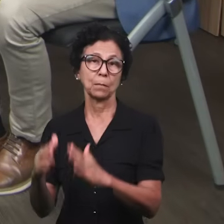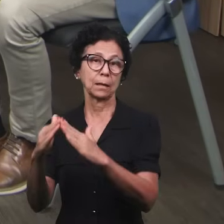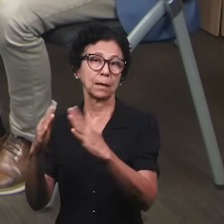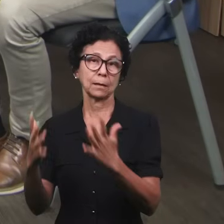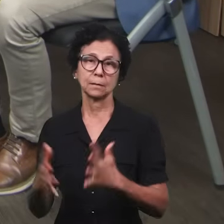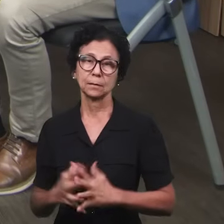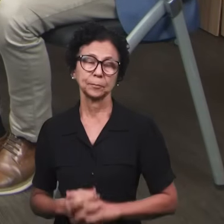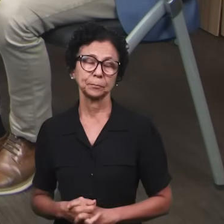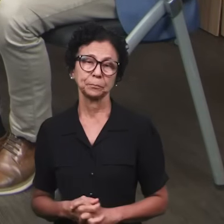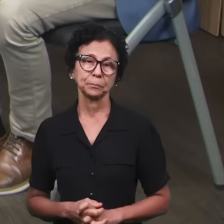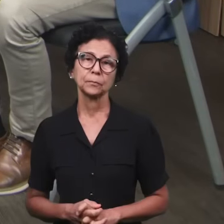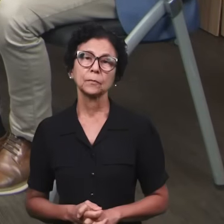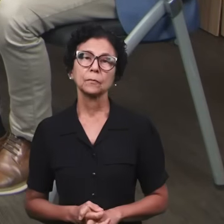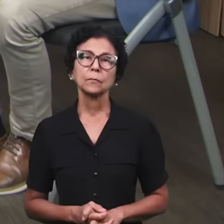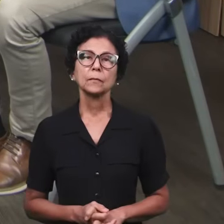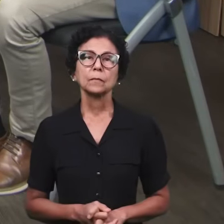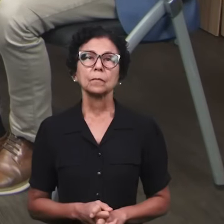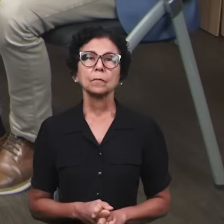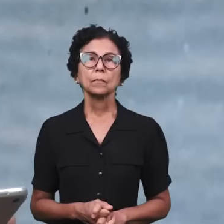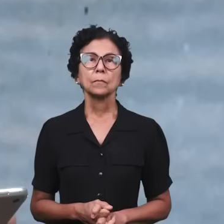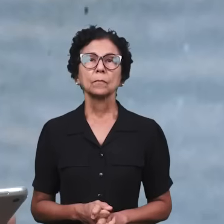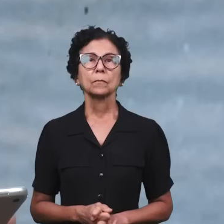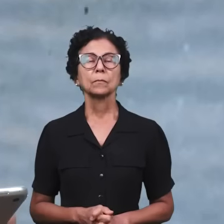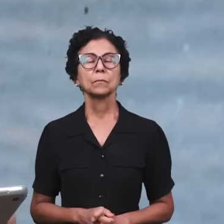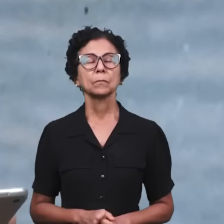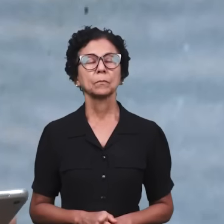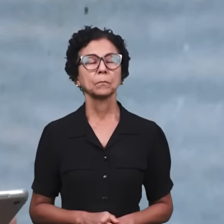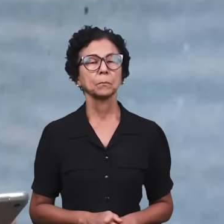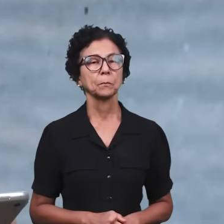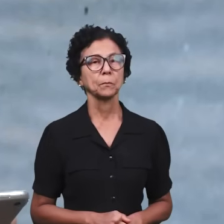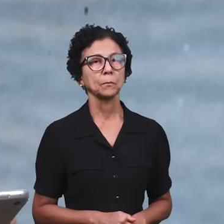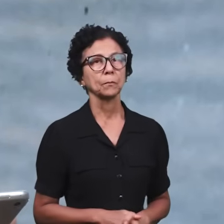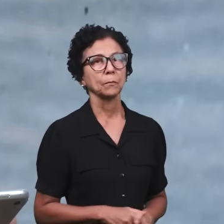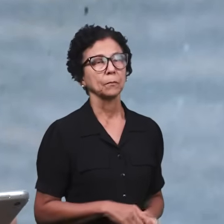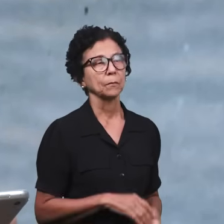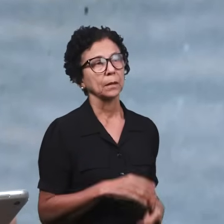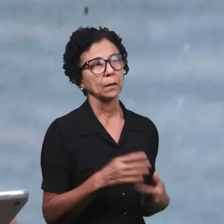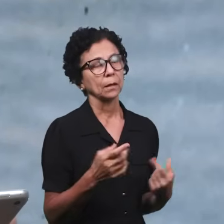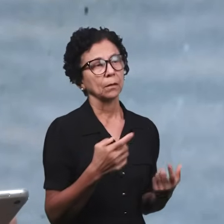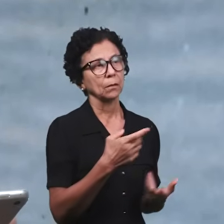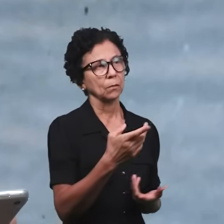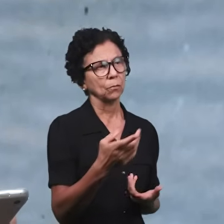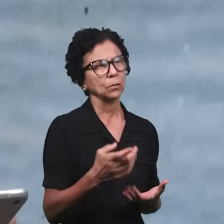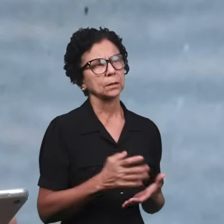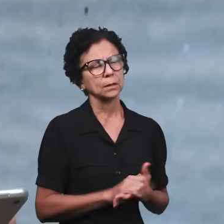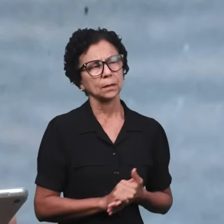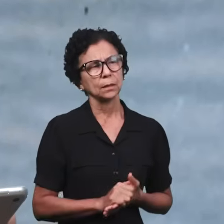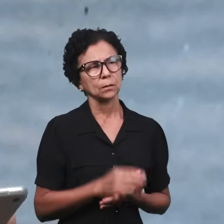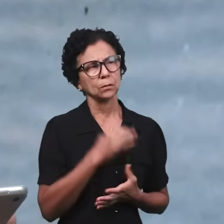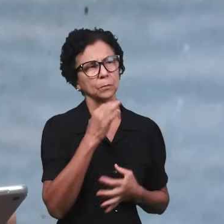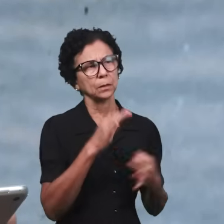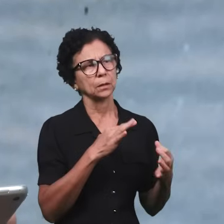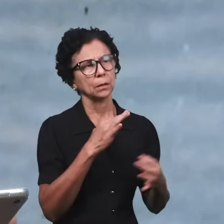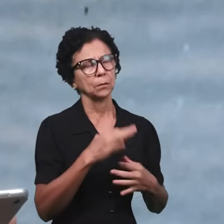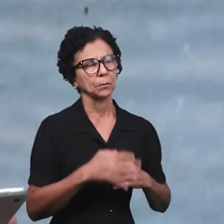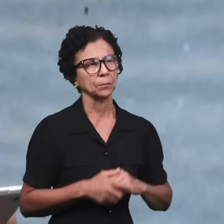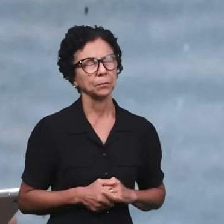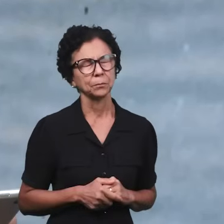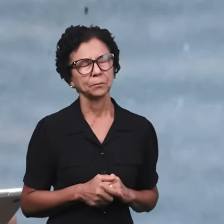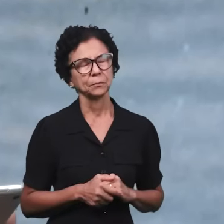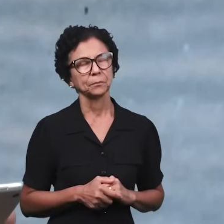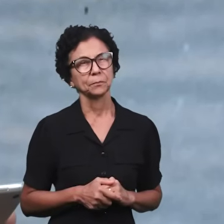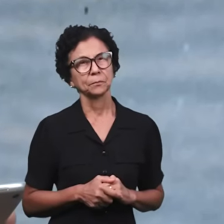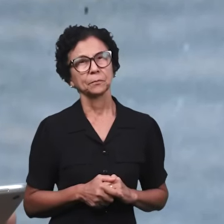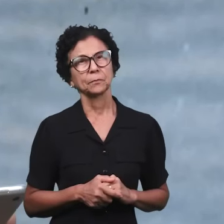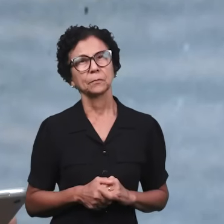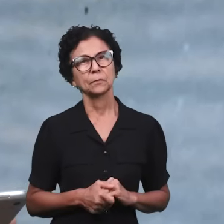questão dessa comparação? Sim. Tá? Você como consultor nessa área, dessa comparação que se pode fazer entre